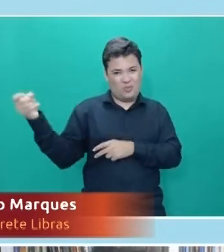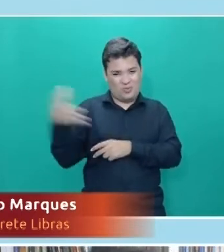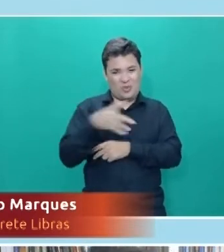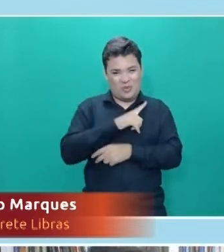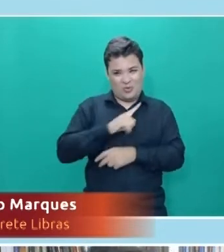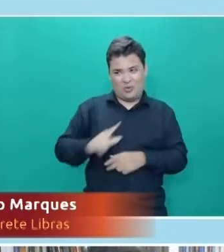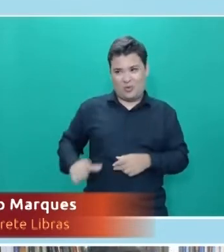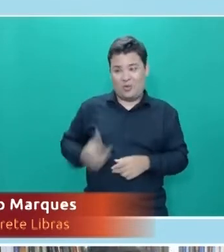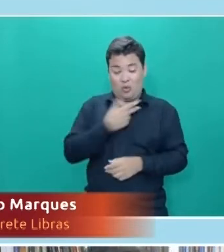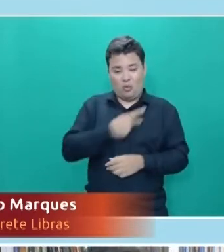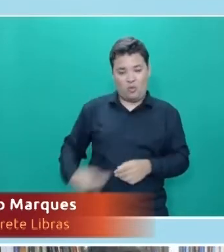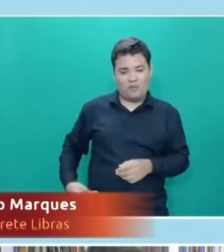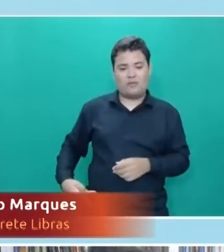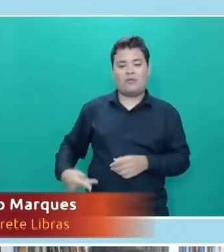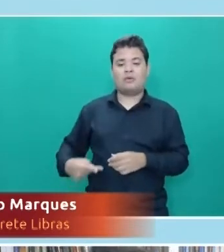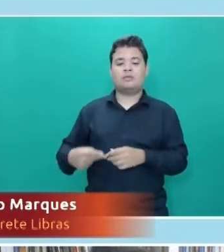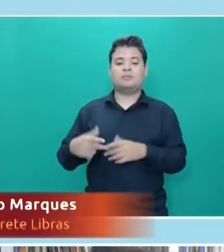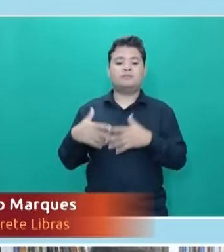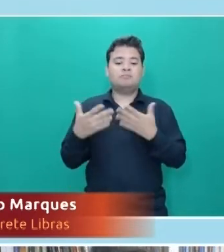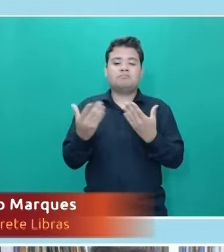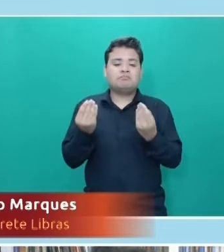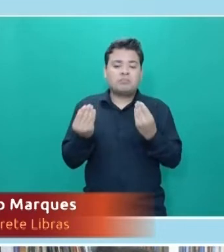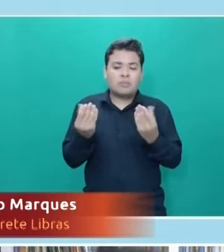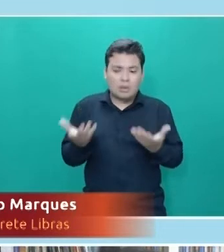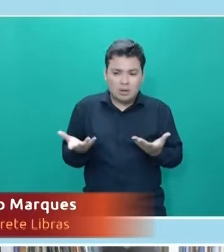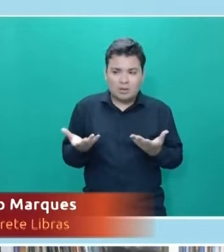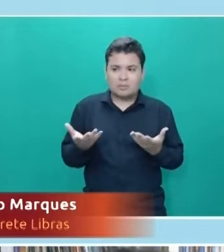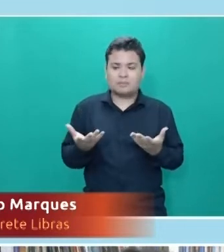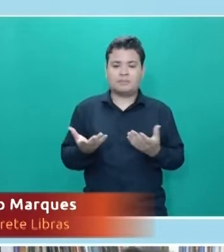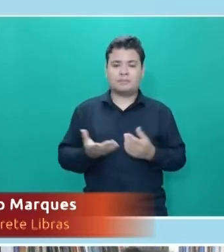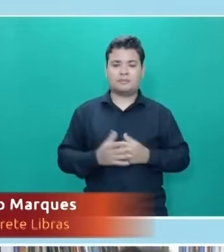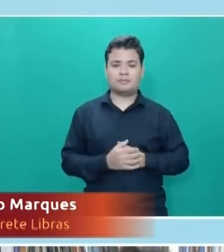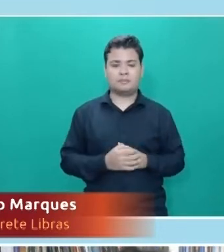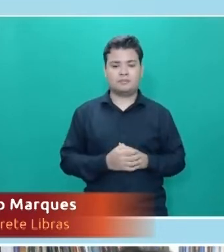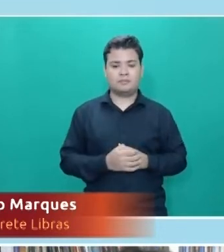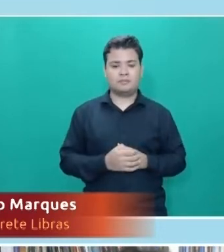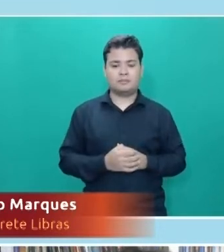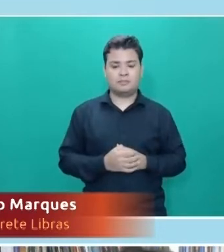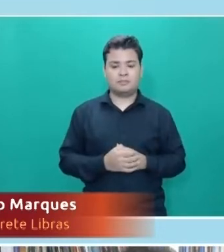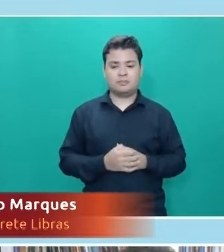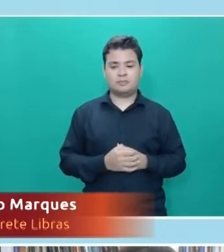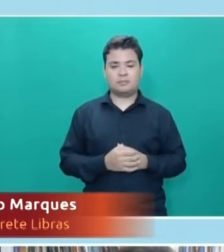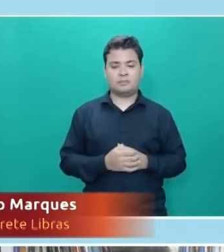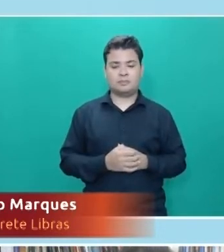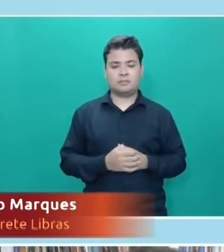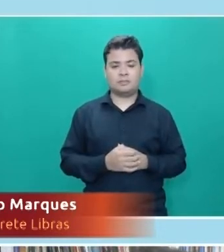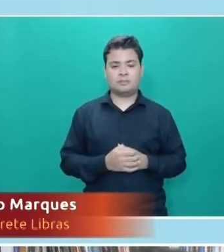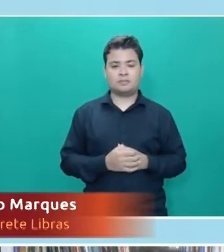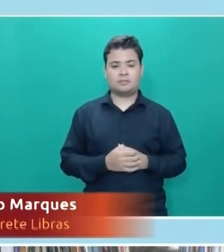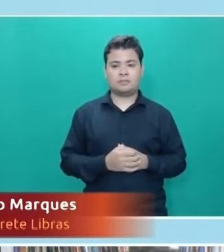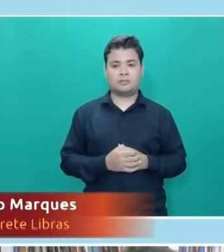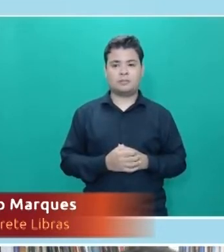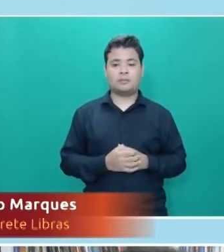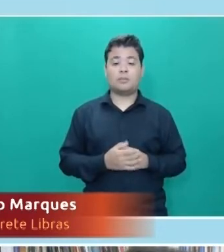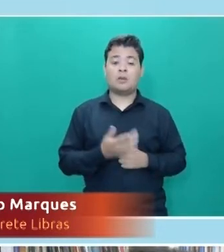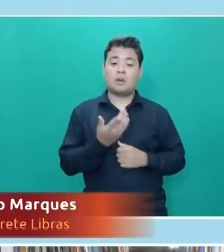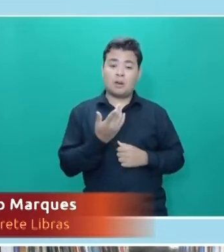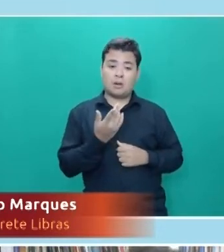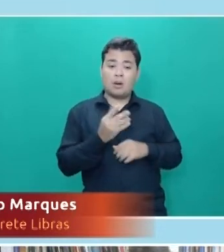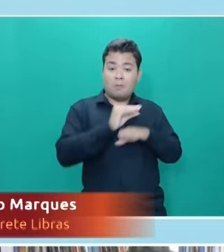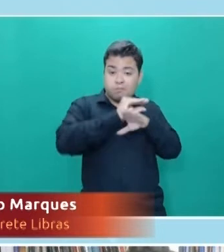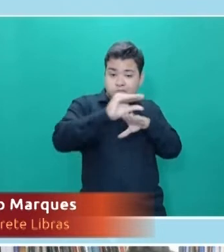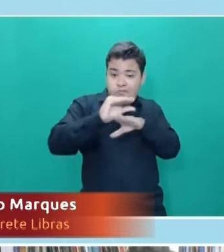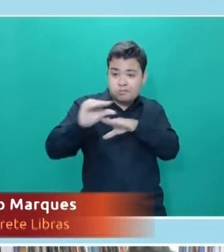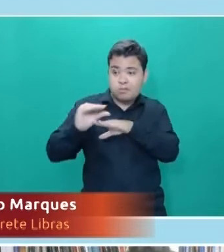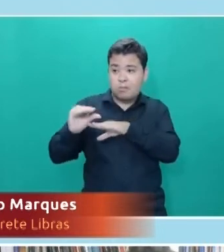segundo turno das eleições. A ideia seria desvincular o aumento das pensões, né, dos benefícios da